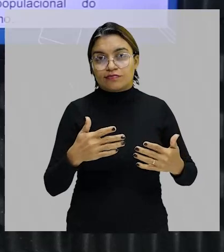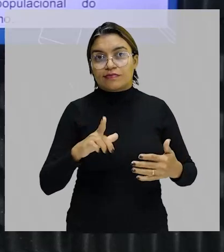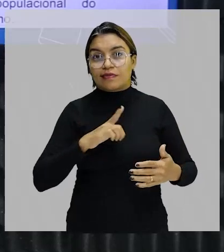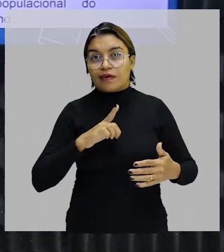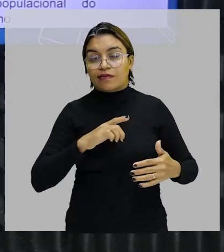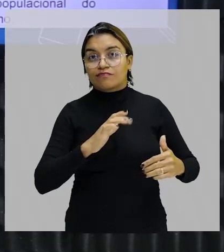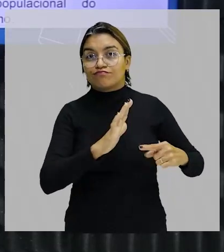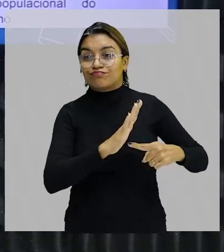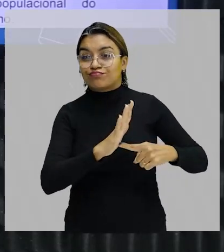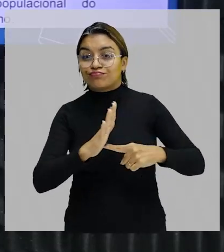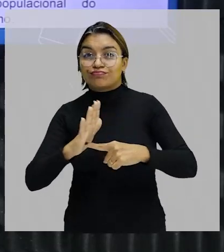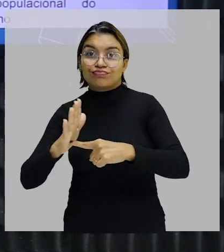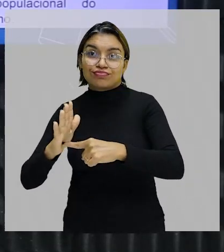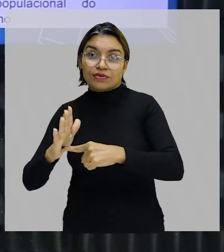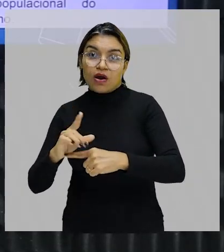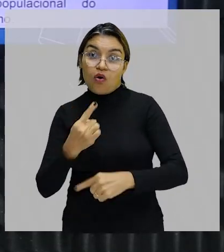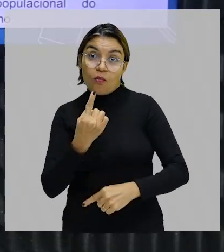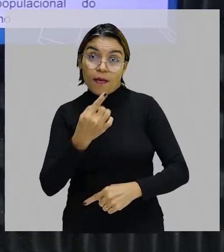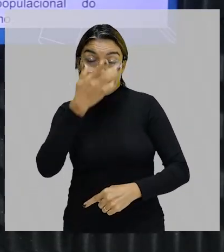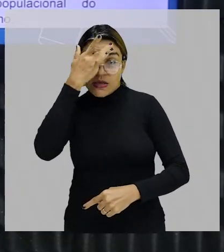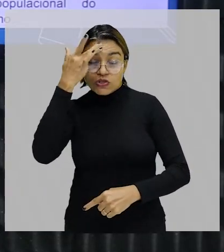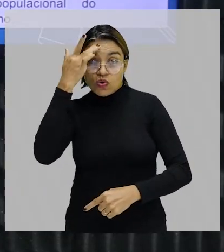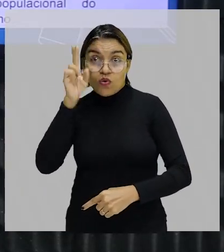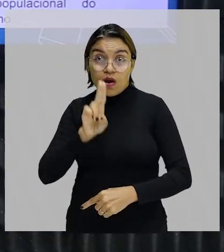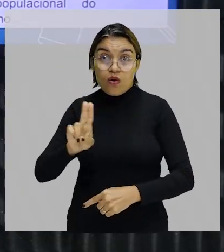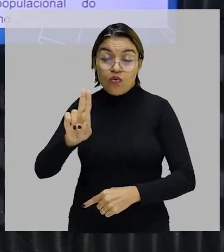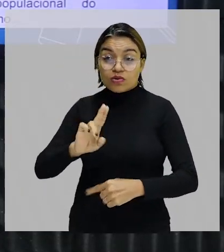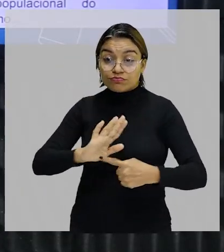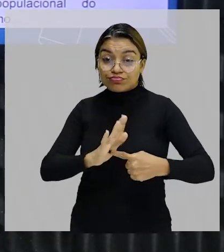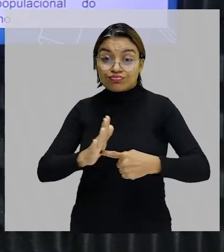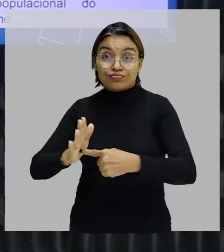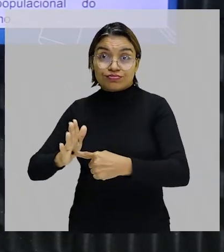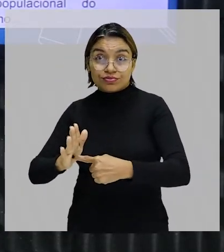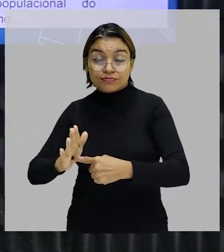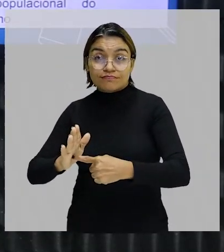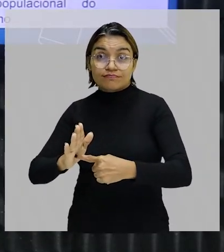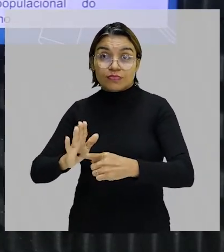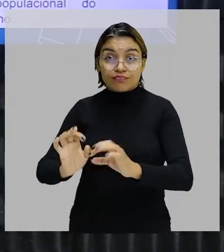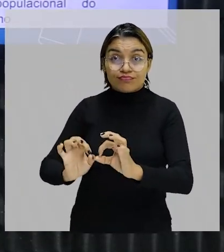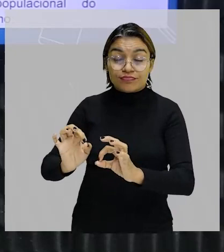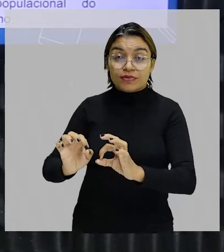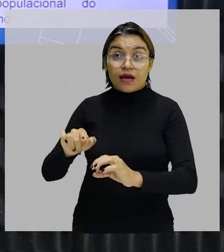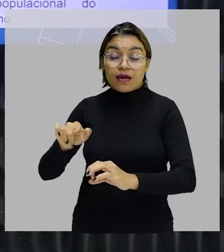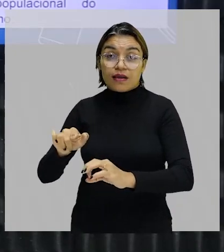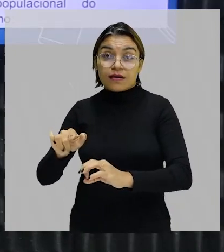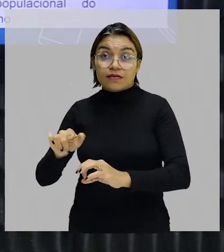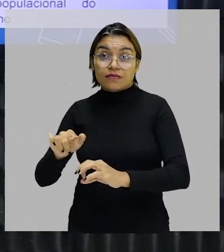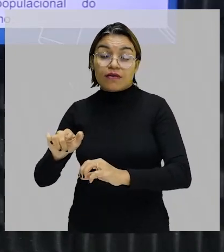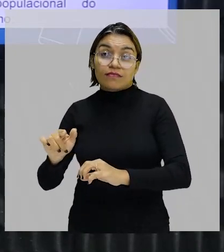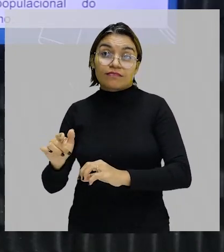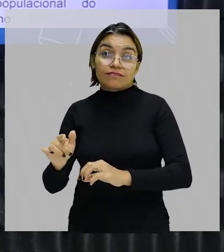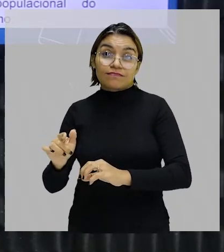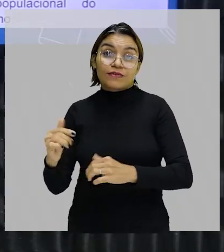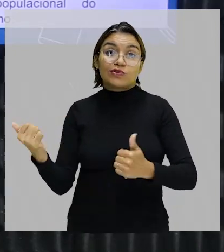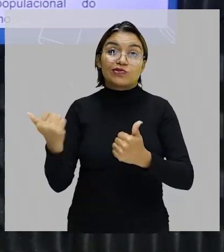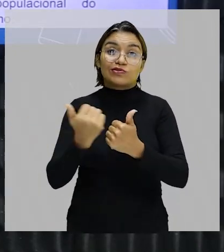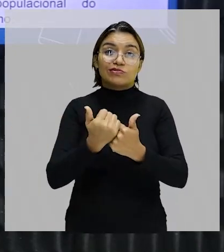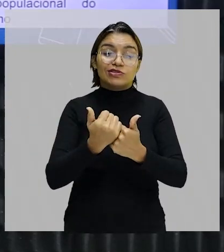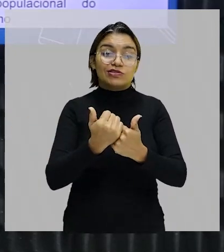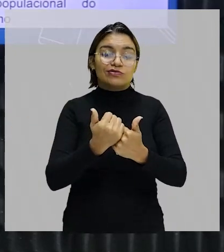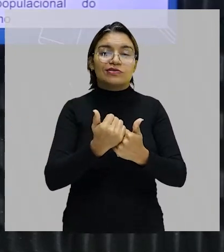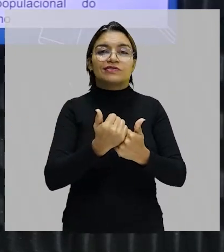trator, uma pessoa vai operar o trator, por exemplo, e uma outra vai fazer a manutenção, e esse trator vai fazer o trabalho que essas 100 pessoas faziam,